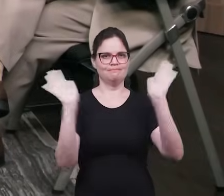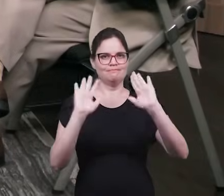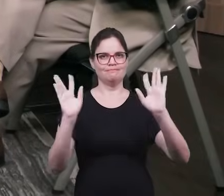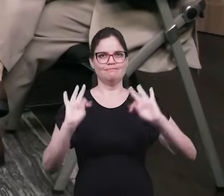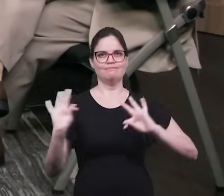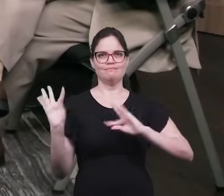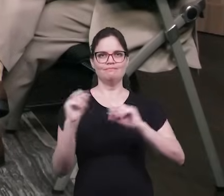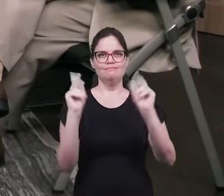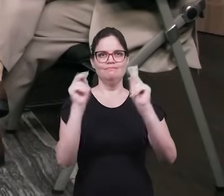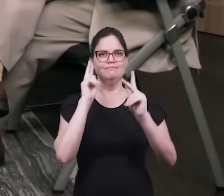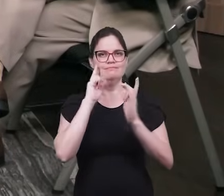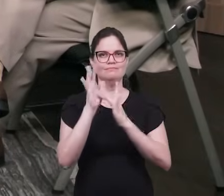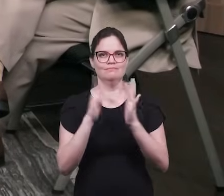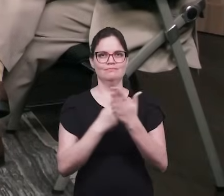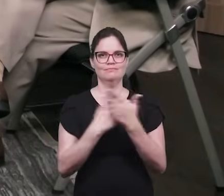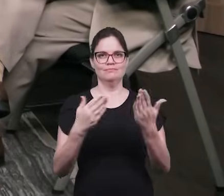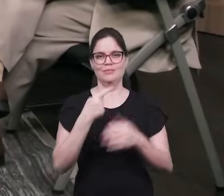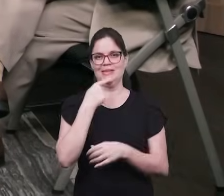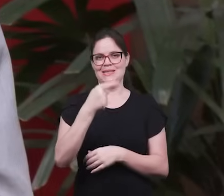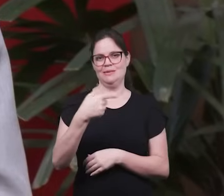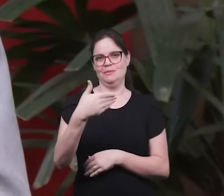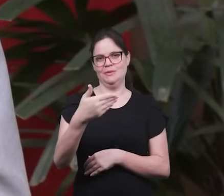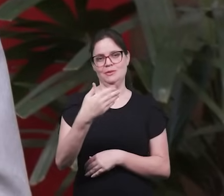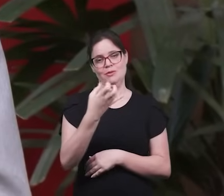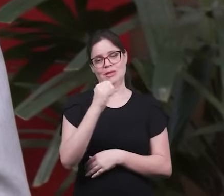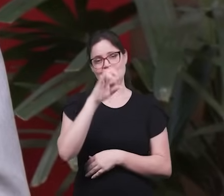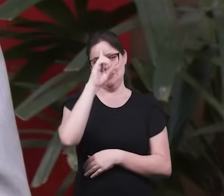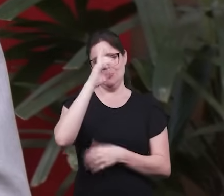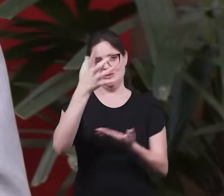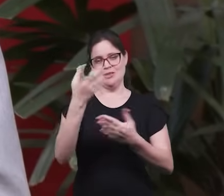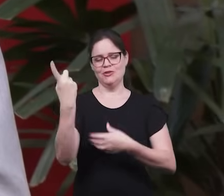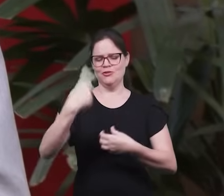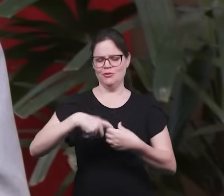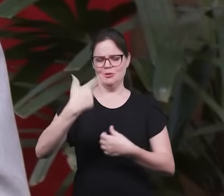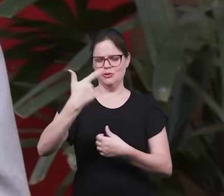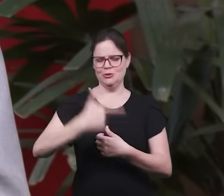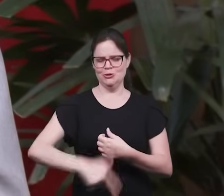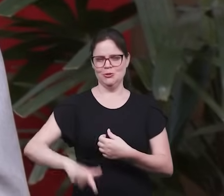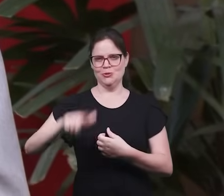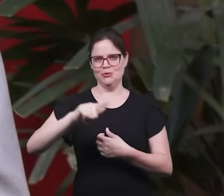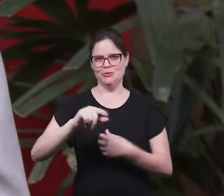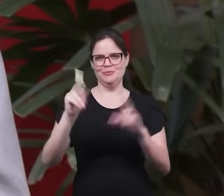todos aqui com a paz do Senhor Jesus. E na semana que vem, se Deus quiser, a gente volta com mais